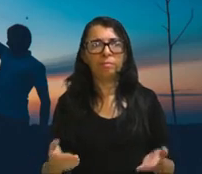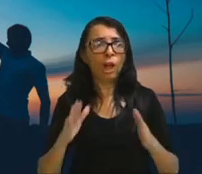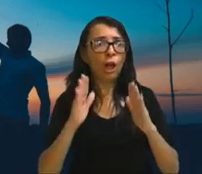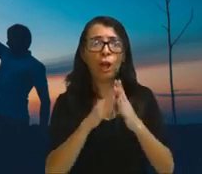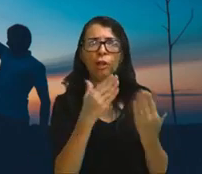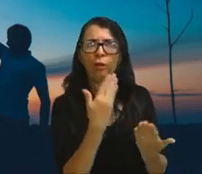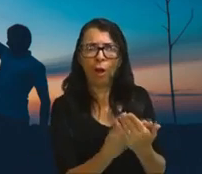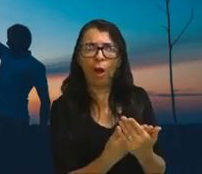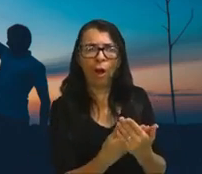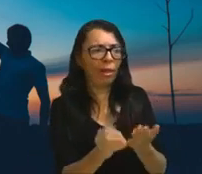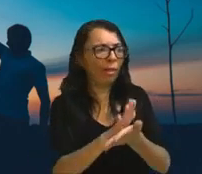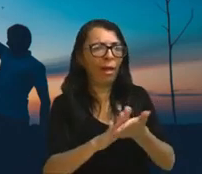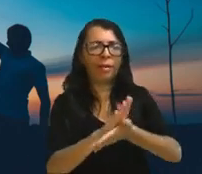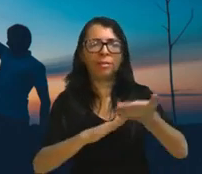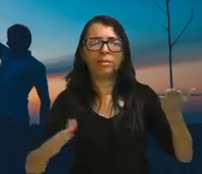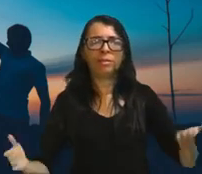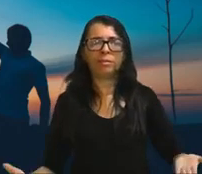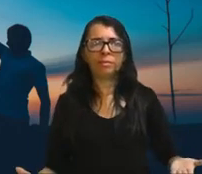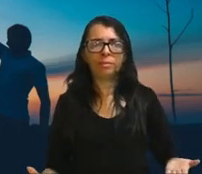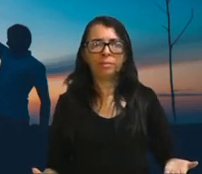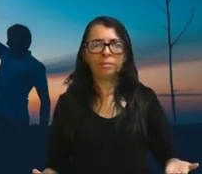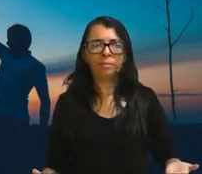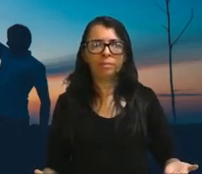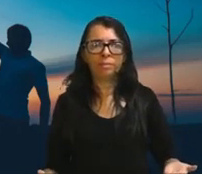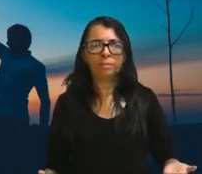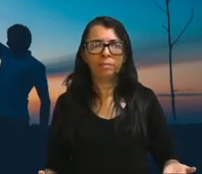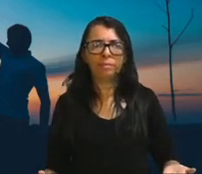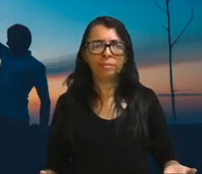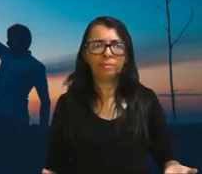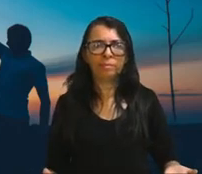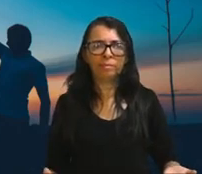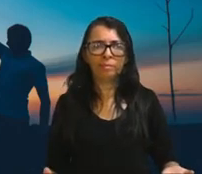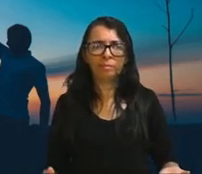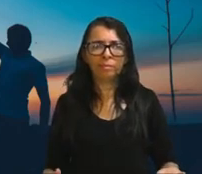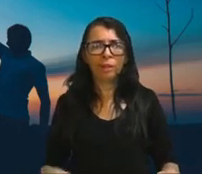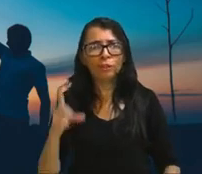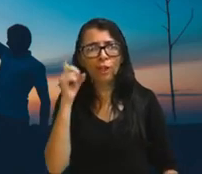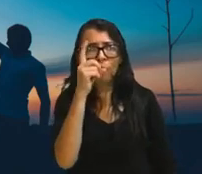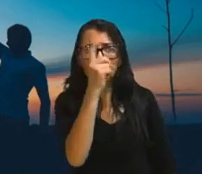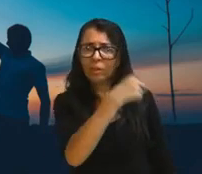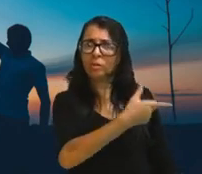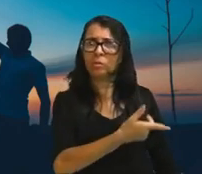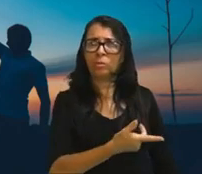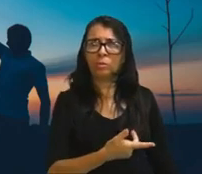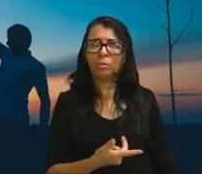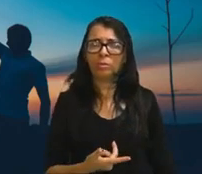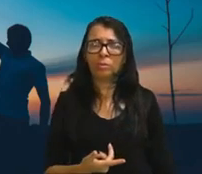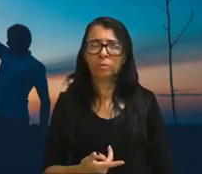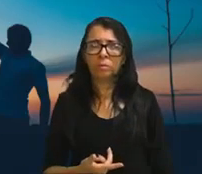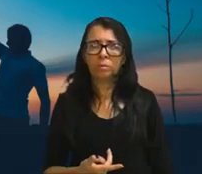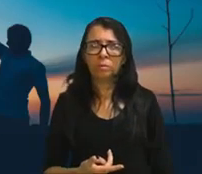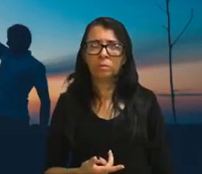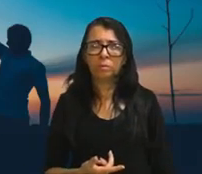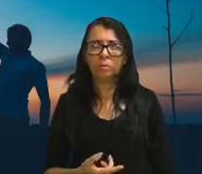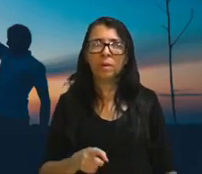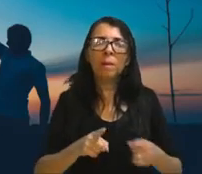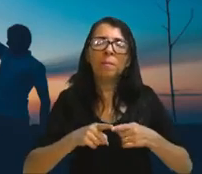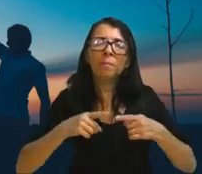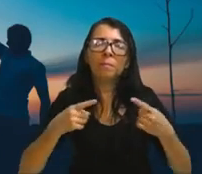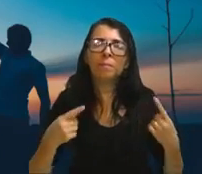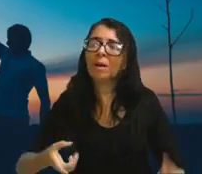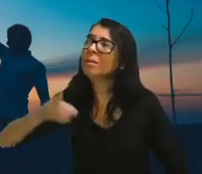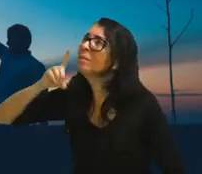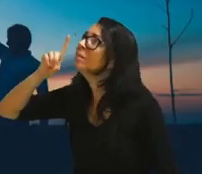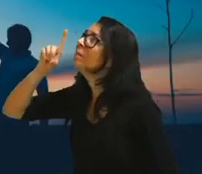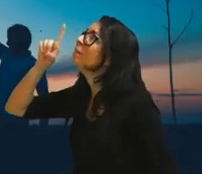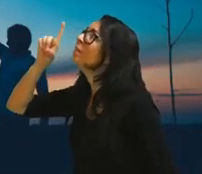vou entrar e vou clamar para que o meu lar seja um lar transformado, para que o meu lar seja um lar de paz,